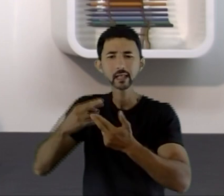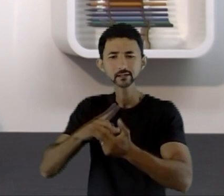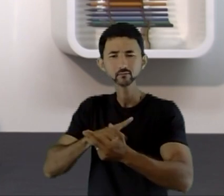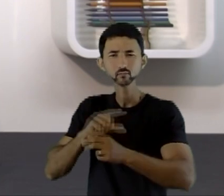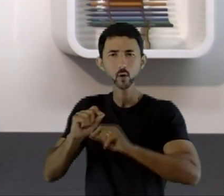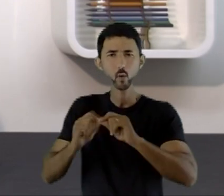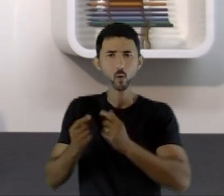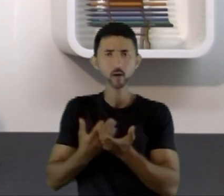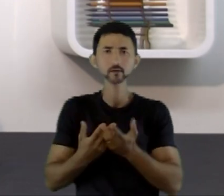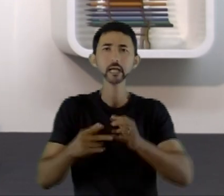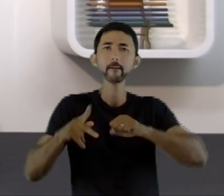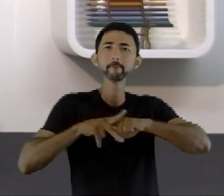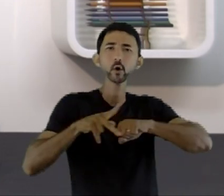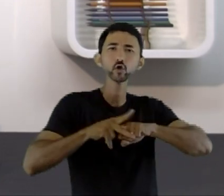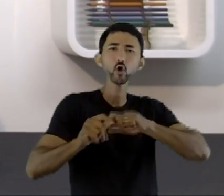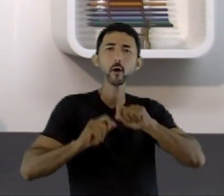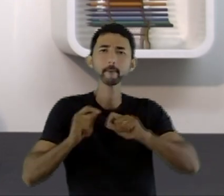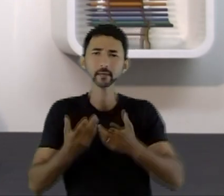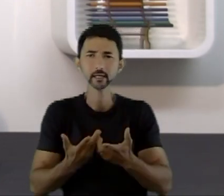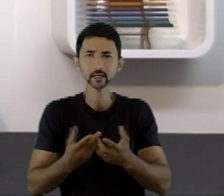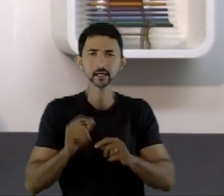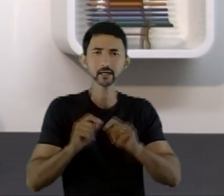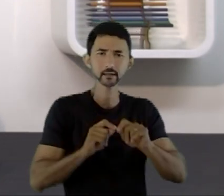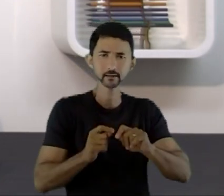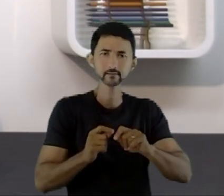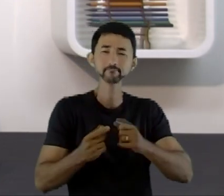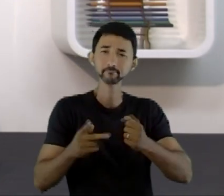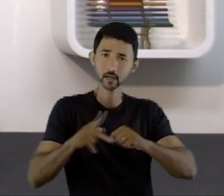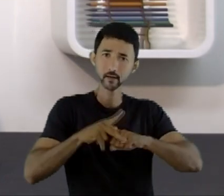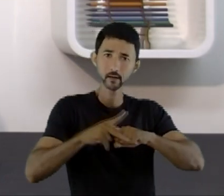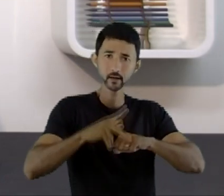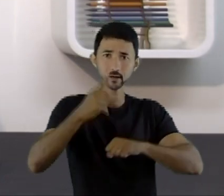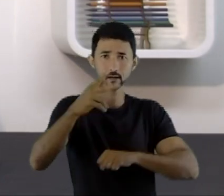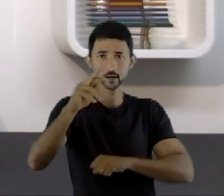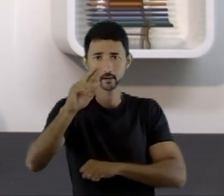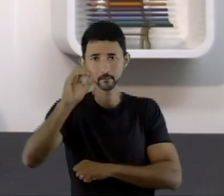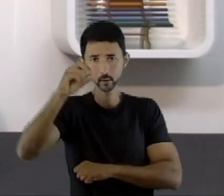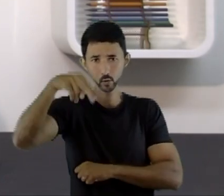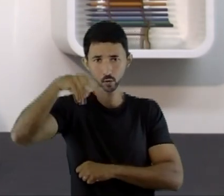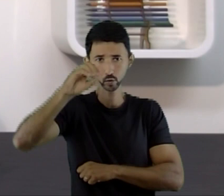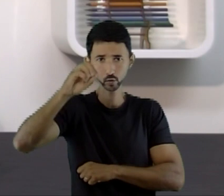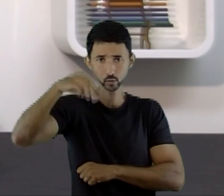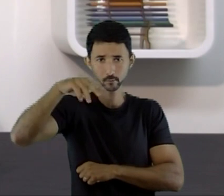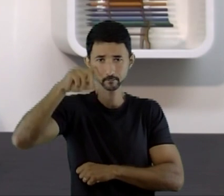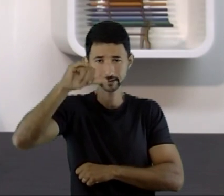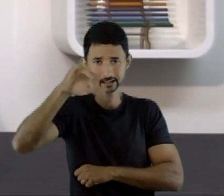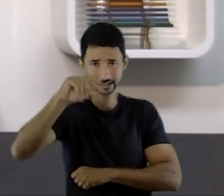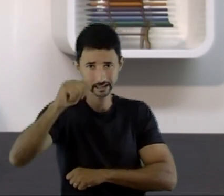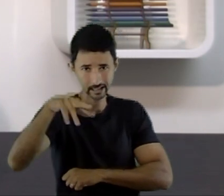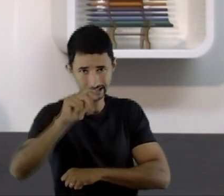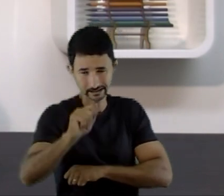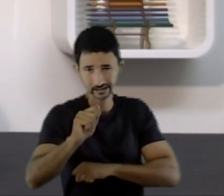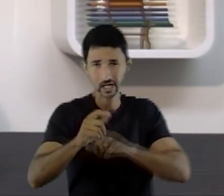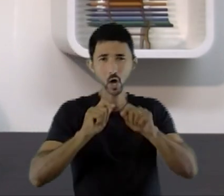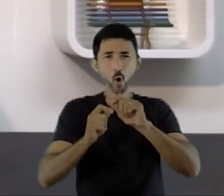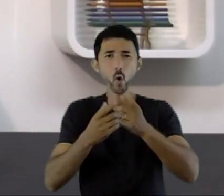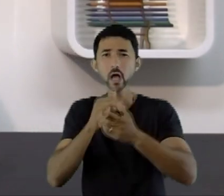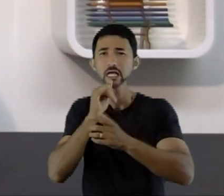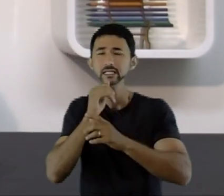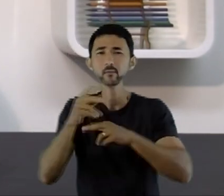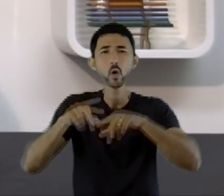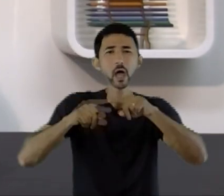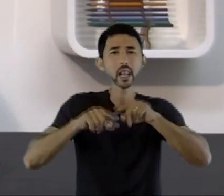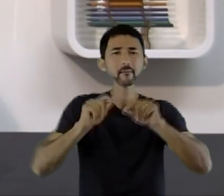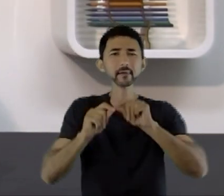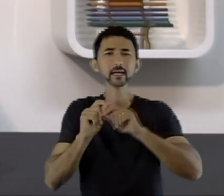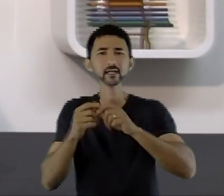temos, pronominais, chamadas assim, elas são relações pronominais, e esses elementos,